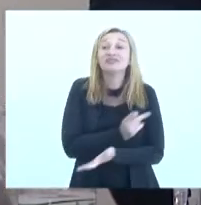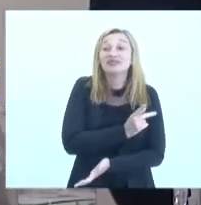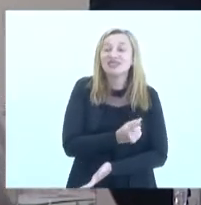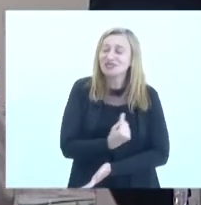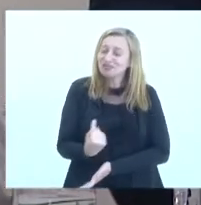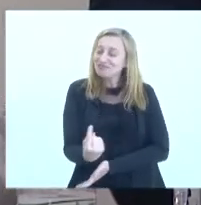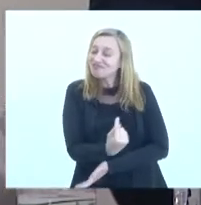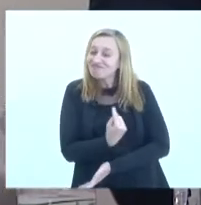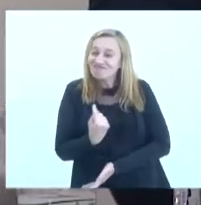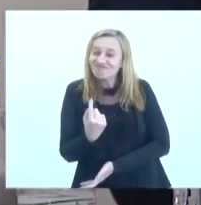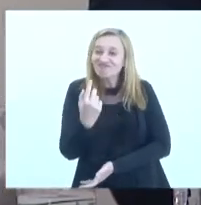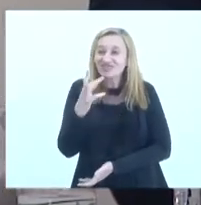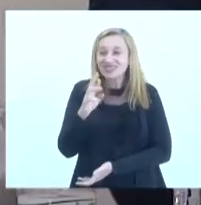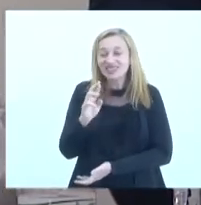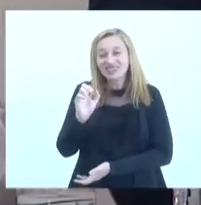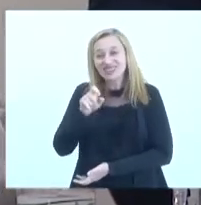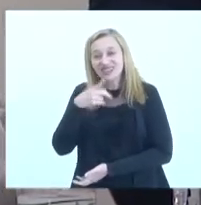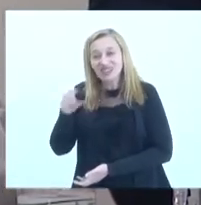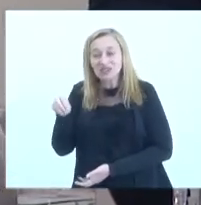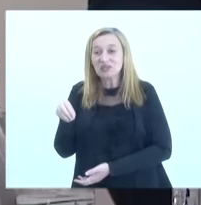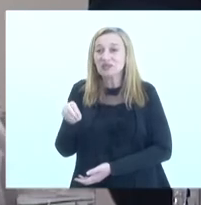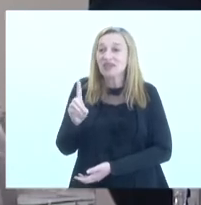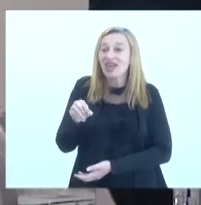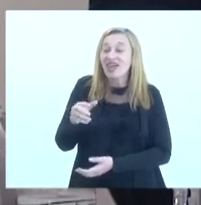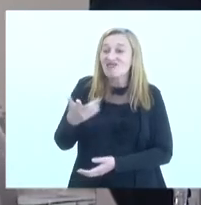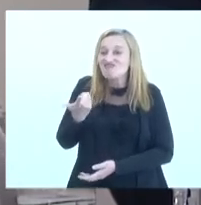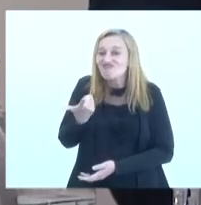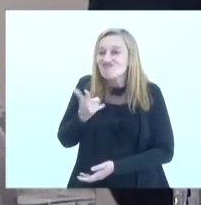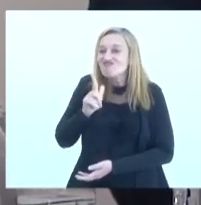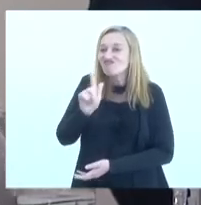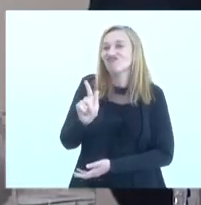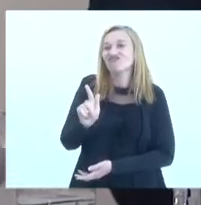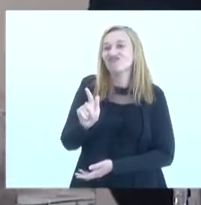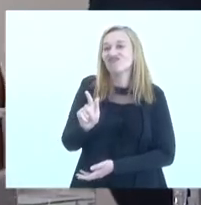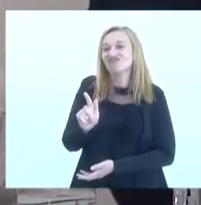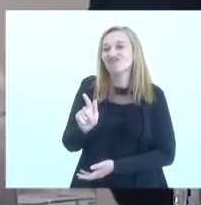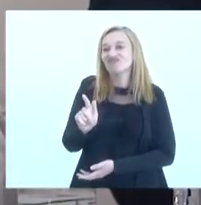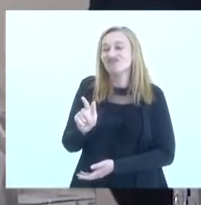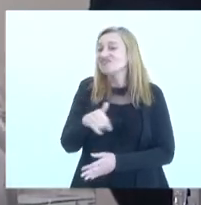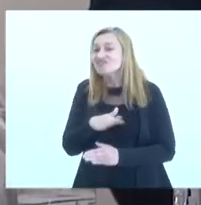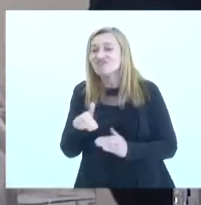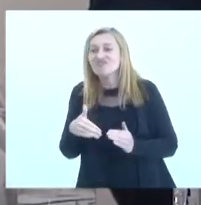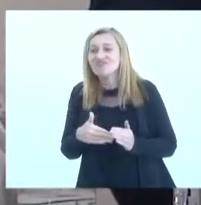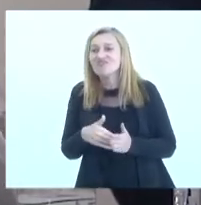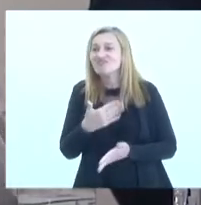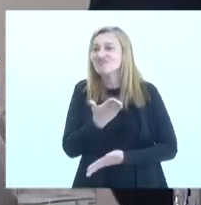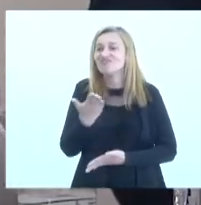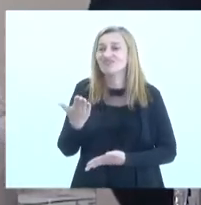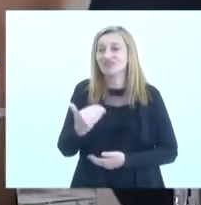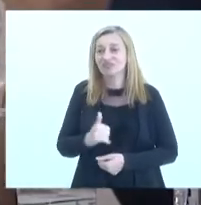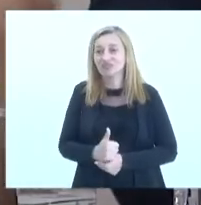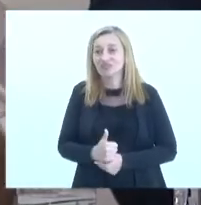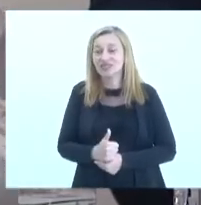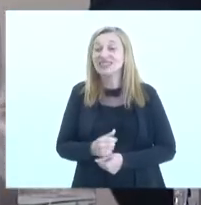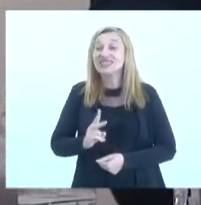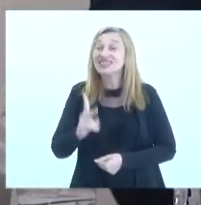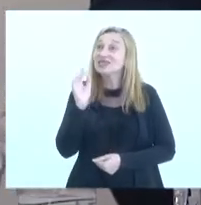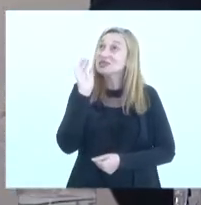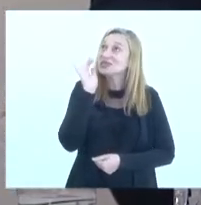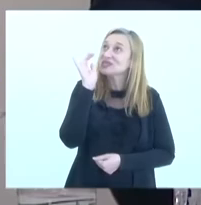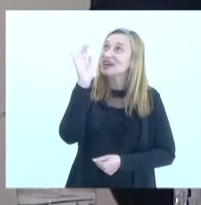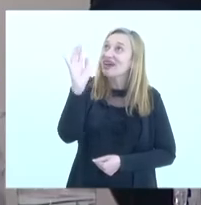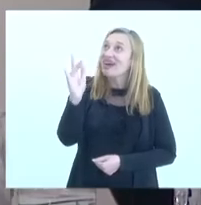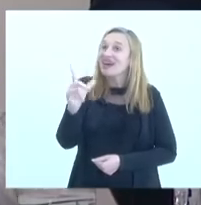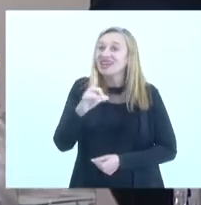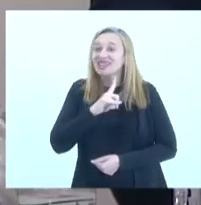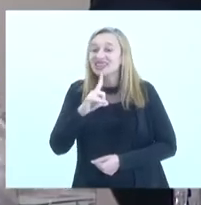nossa região é uma conquista de todos que sempre sonharam em ter